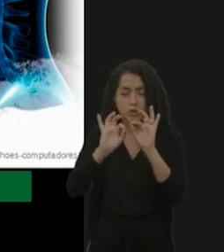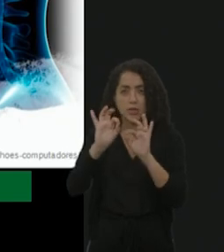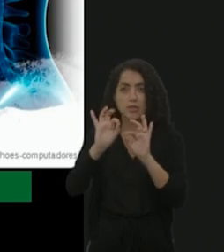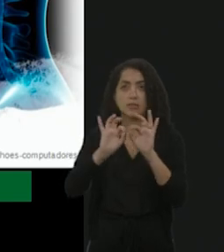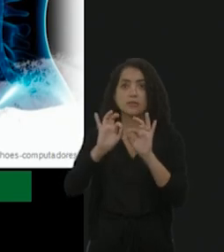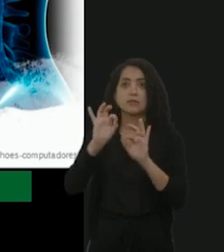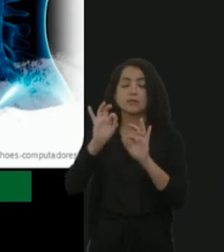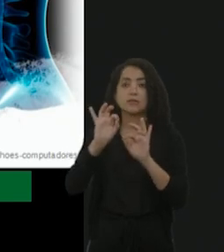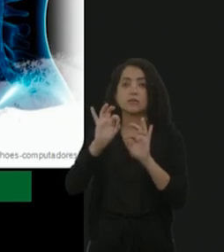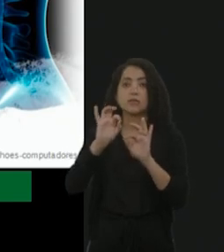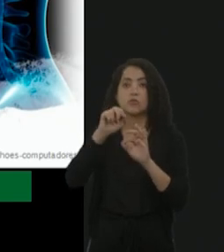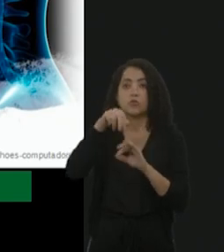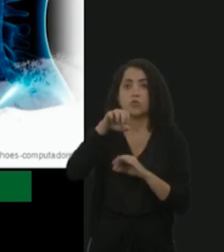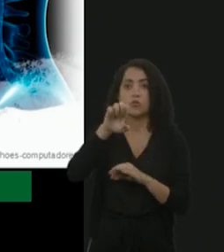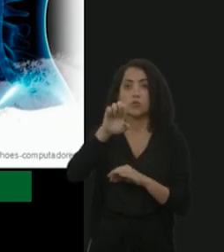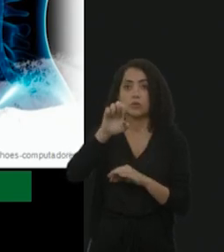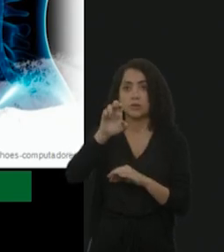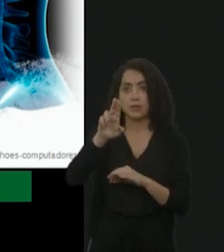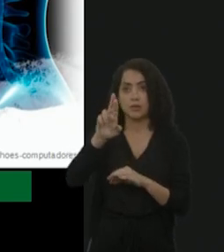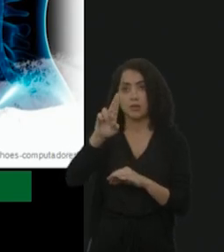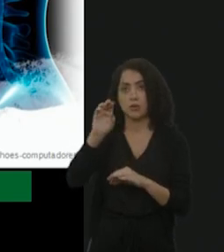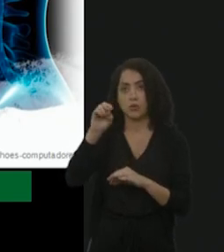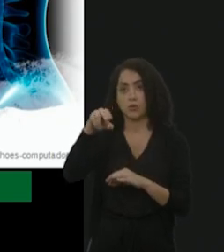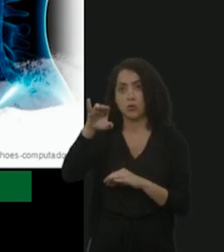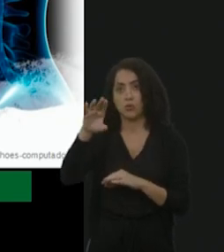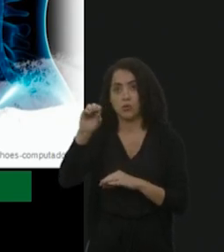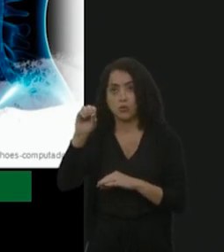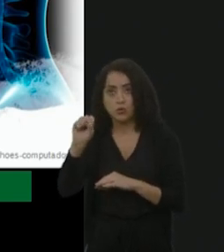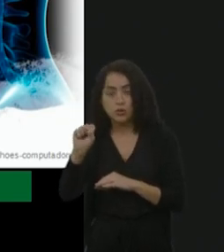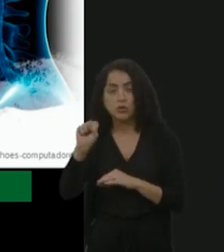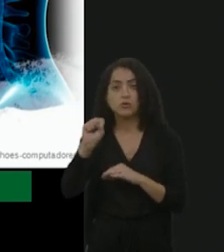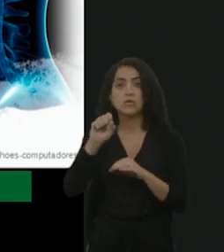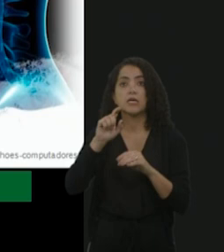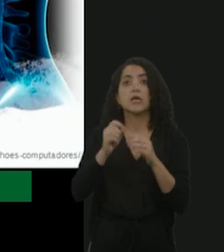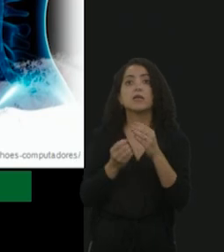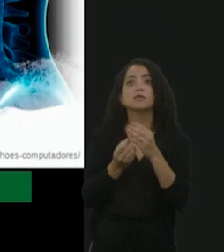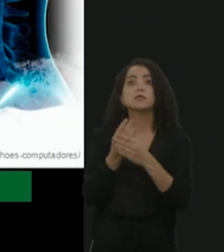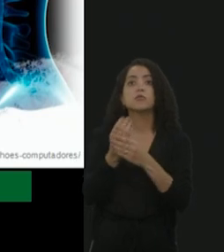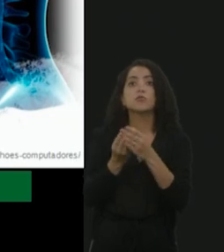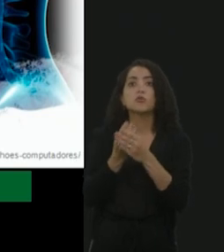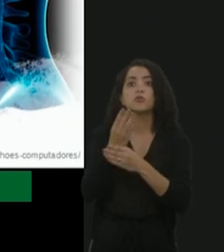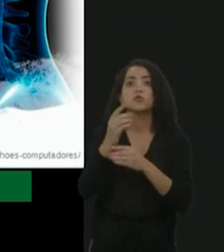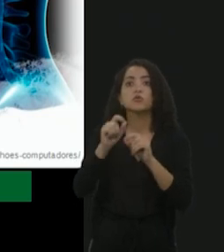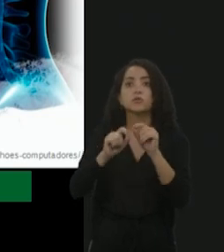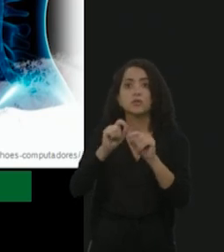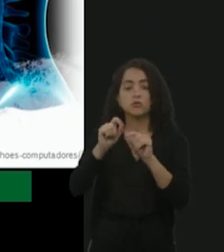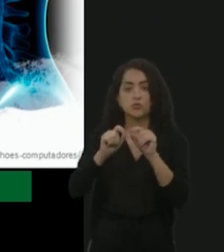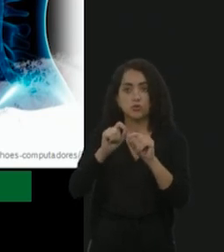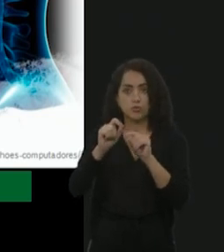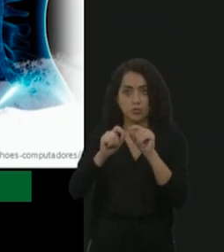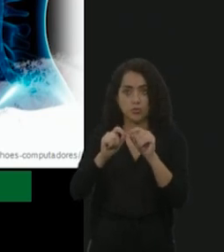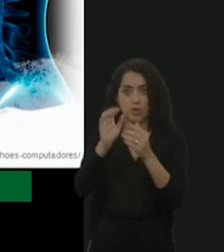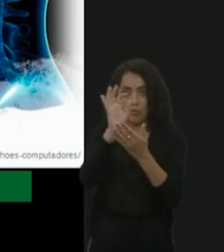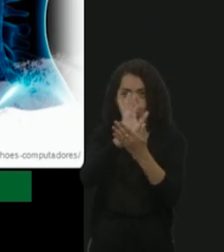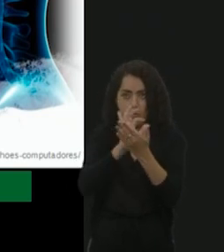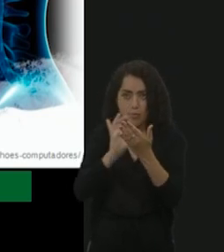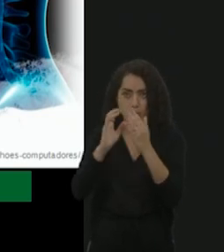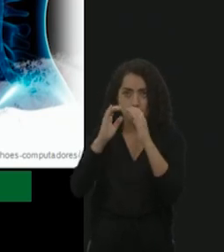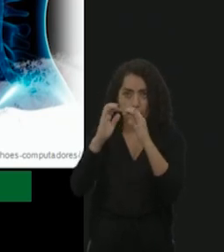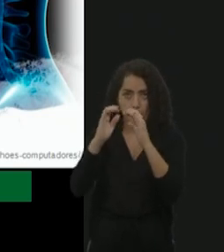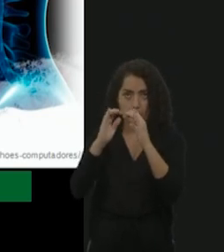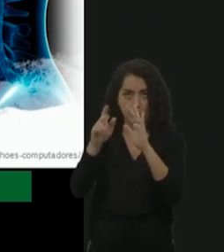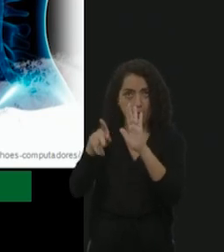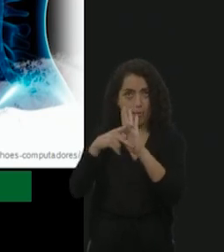os neurônios são células cerebrais, e os neurotransmissores são produzidos, né, por essas células cerebrais,